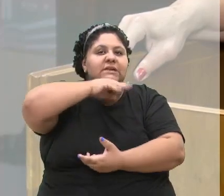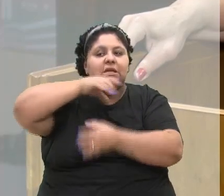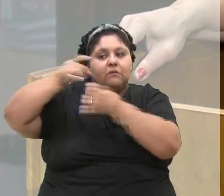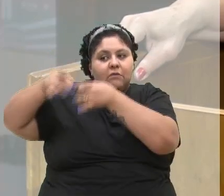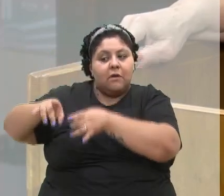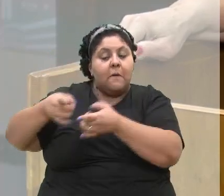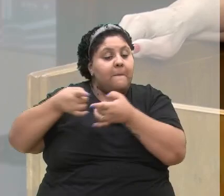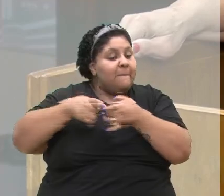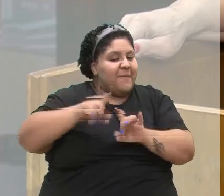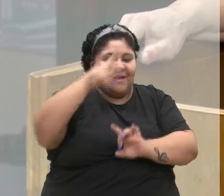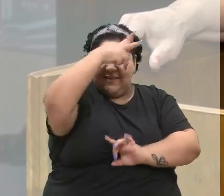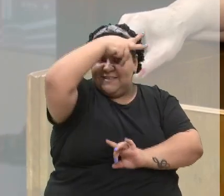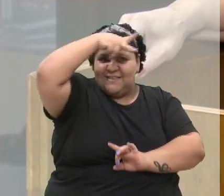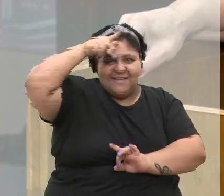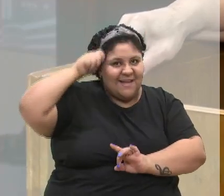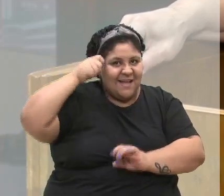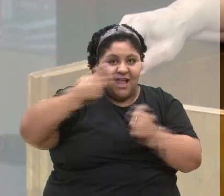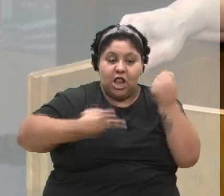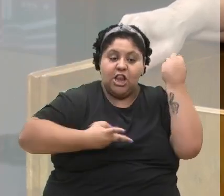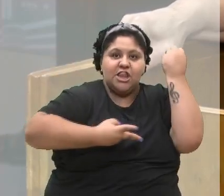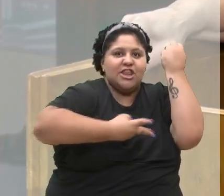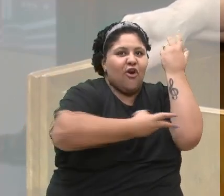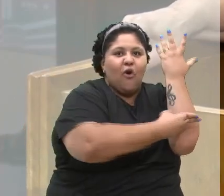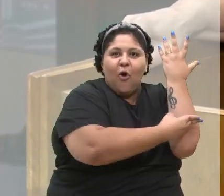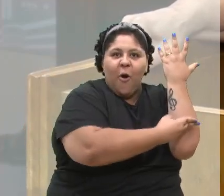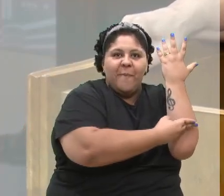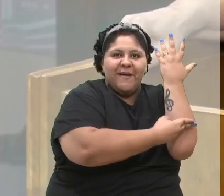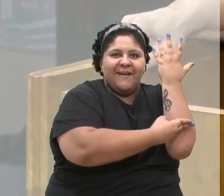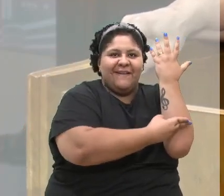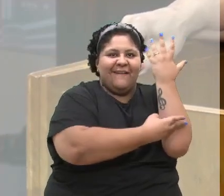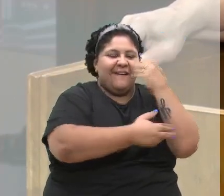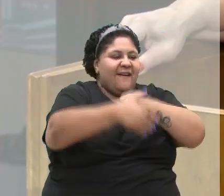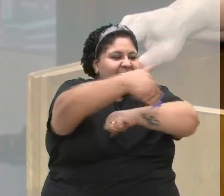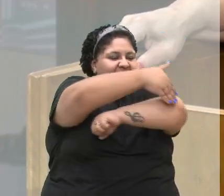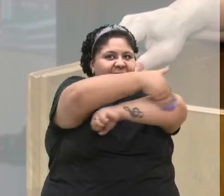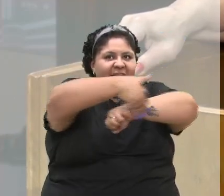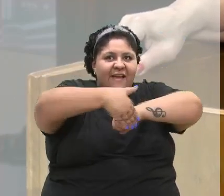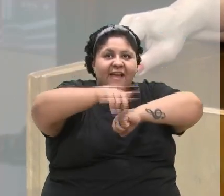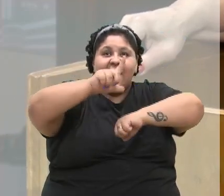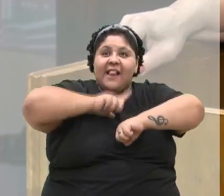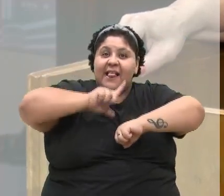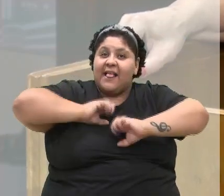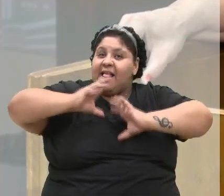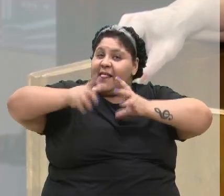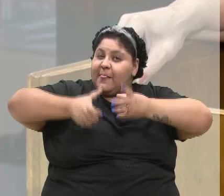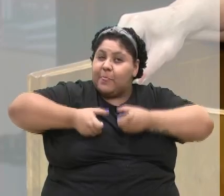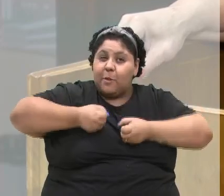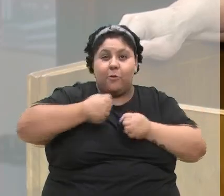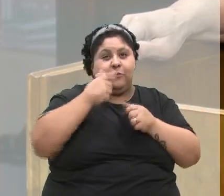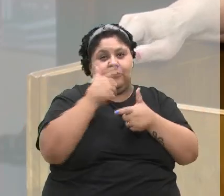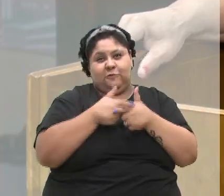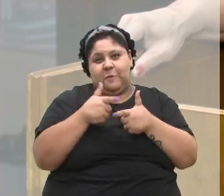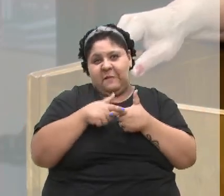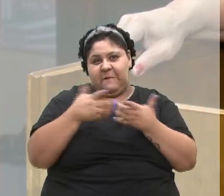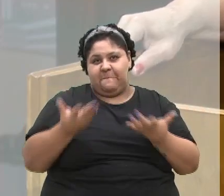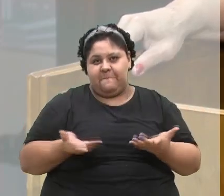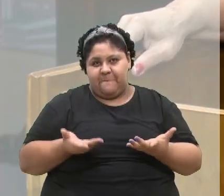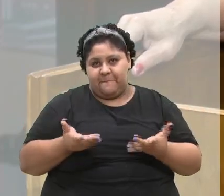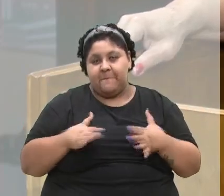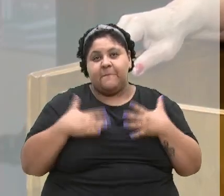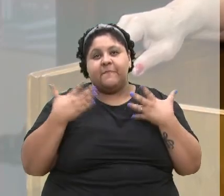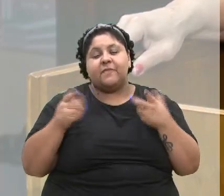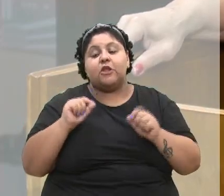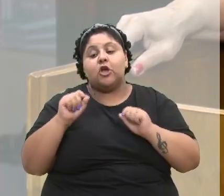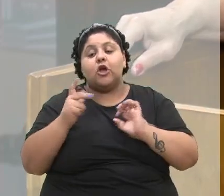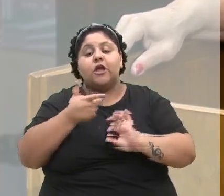a prefeitura não corta o mato que está nas ruas, onde nós temos tido todos esses problemas, né? Então, o que